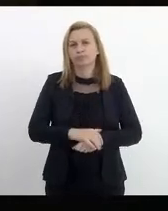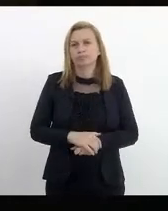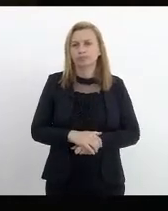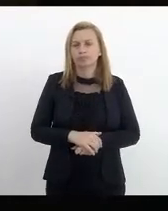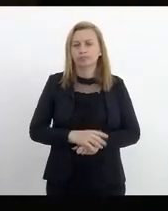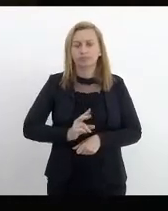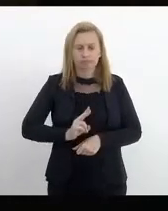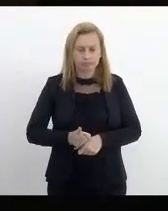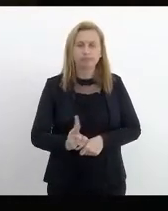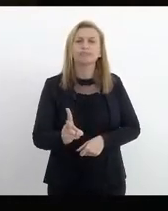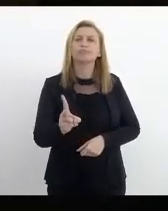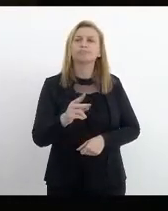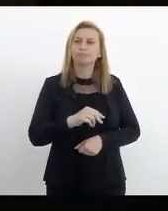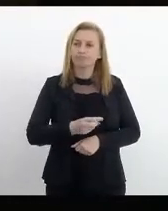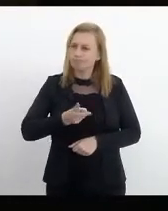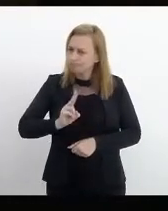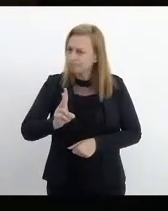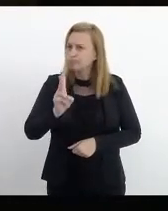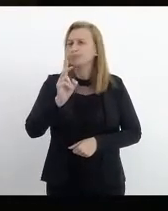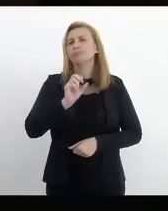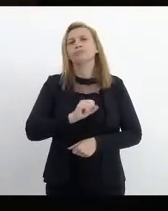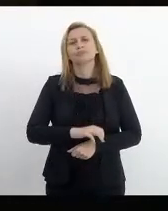sempre sempre